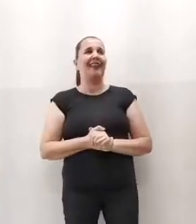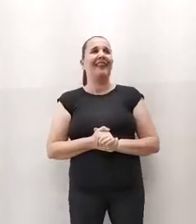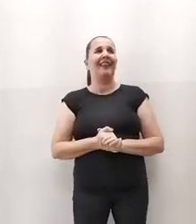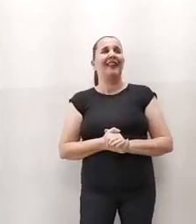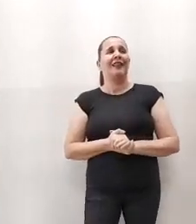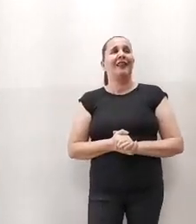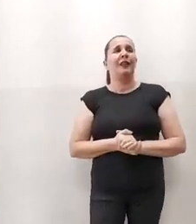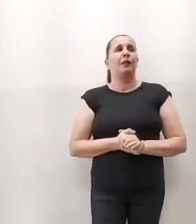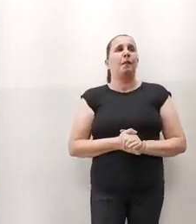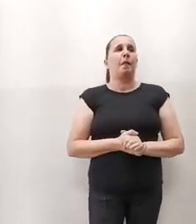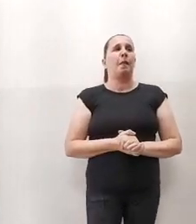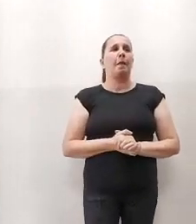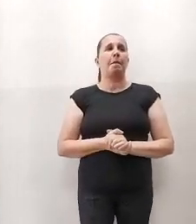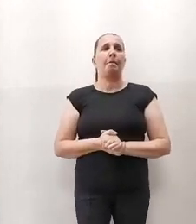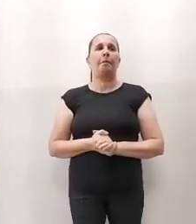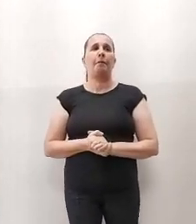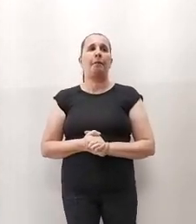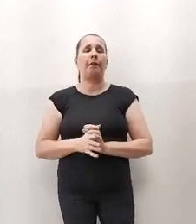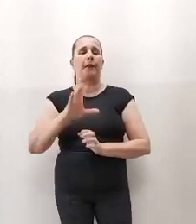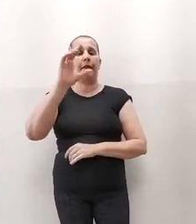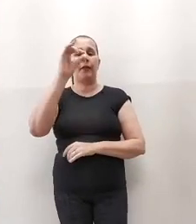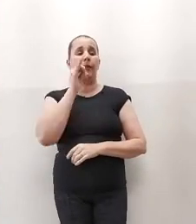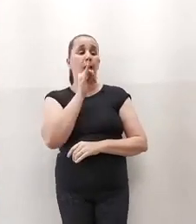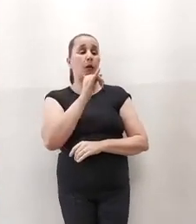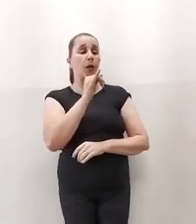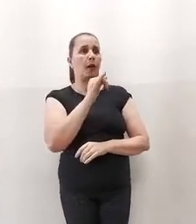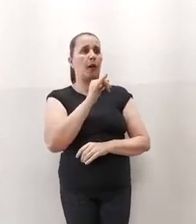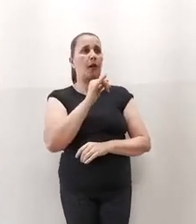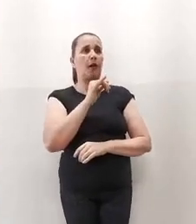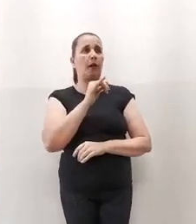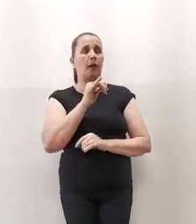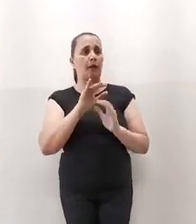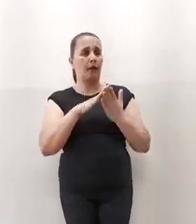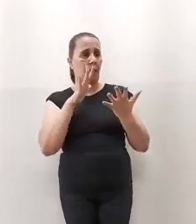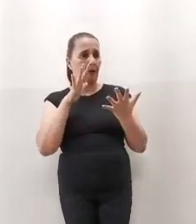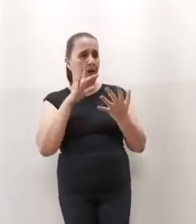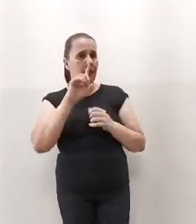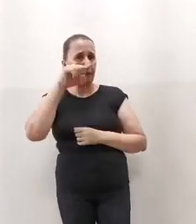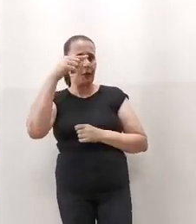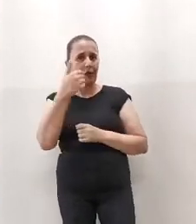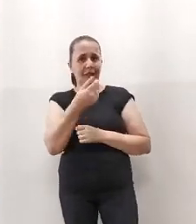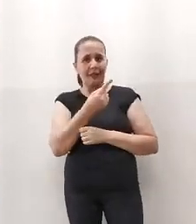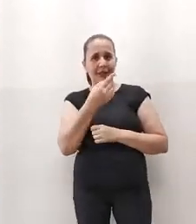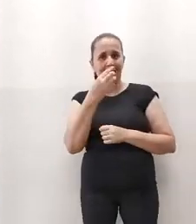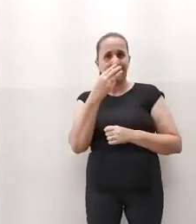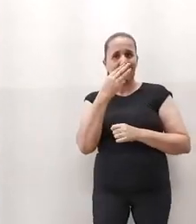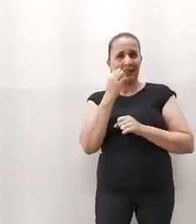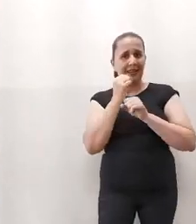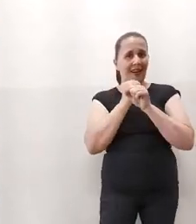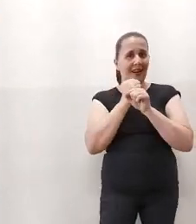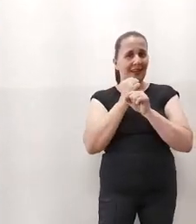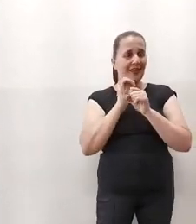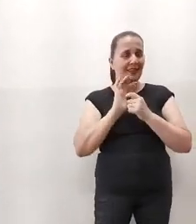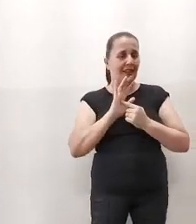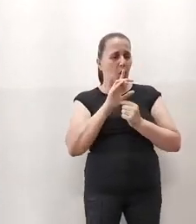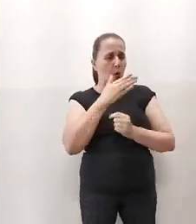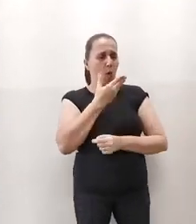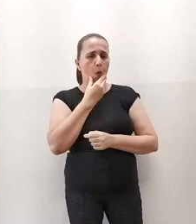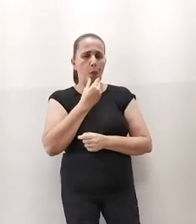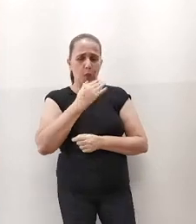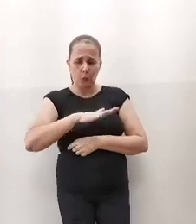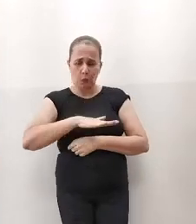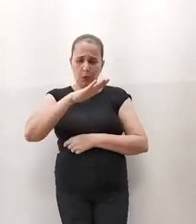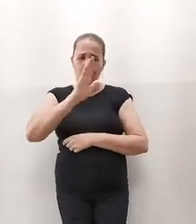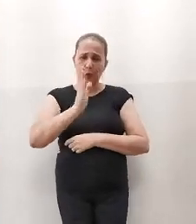17, 15, disse Deus a Abraão. Ó, oh, Deus apareceu depois de 13 anos, olha só, o menino já cresceu,